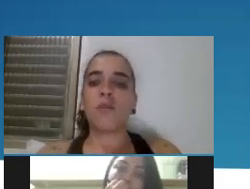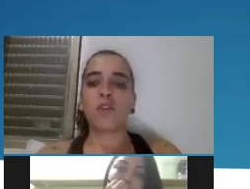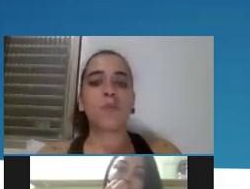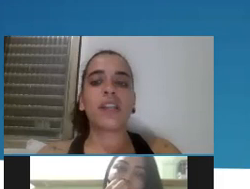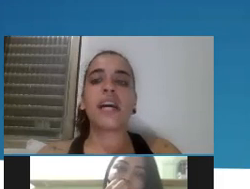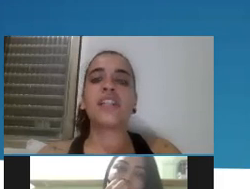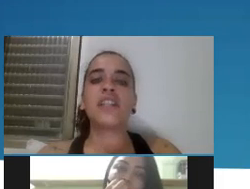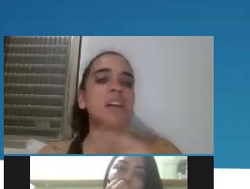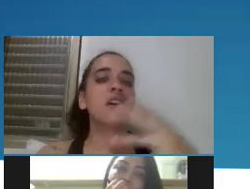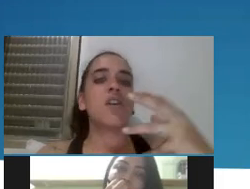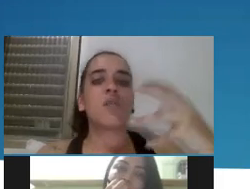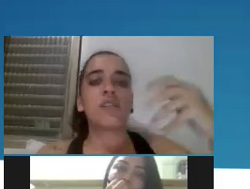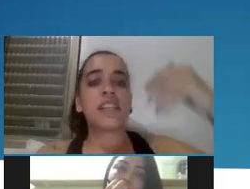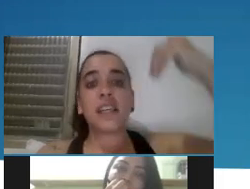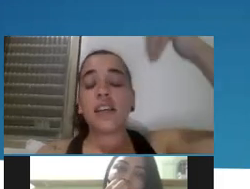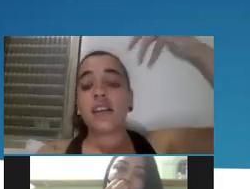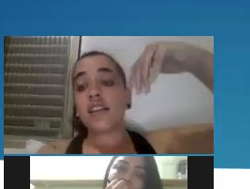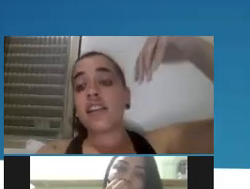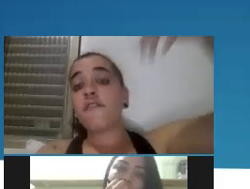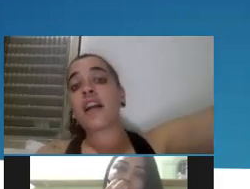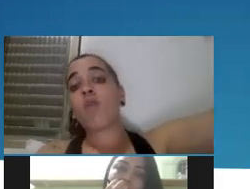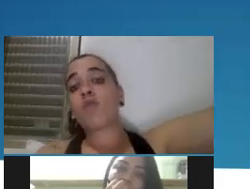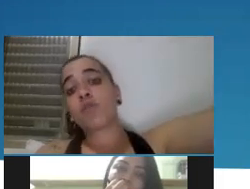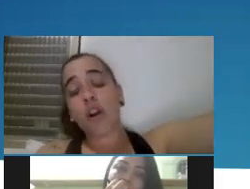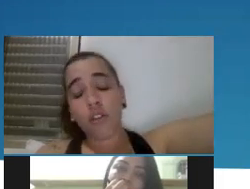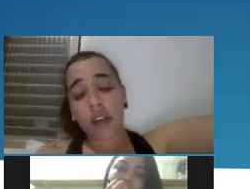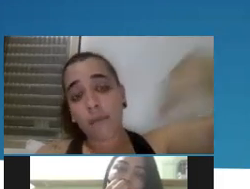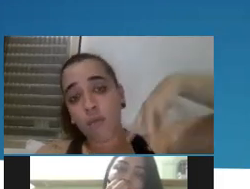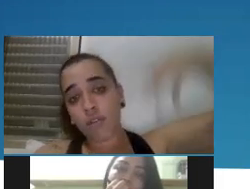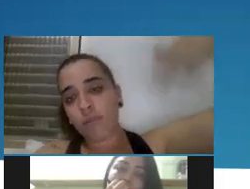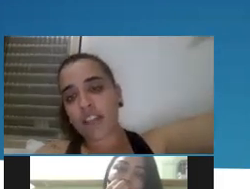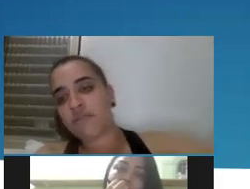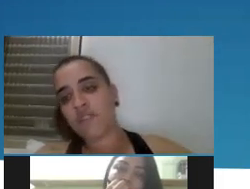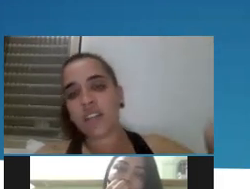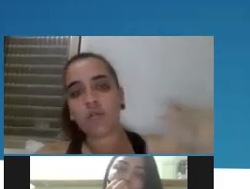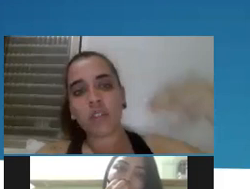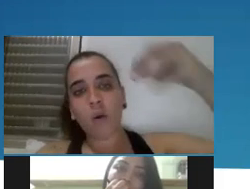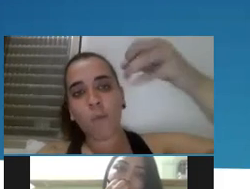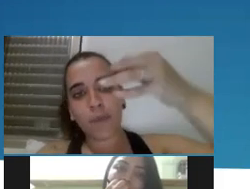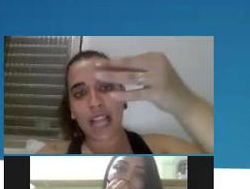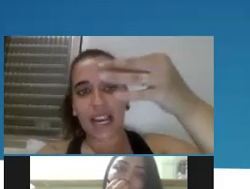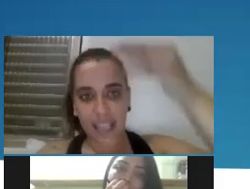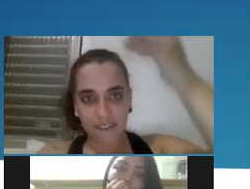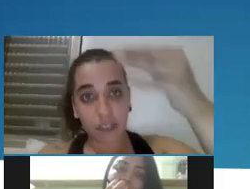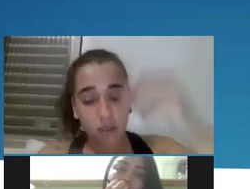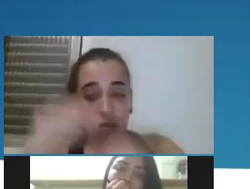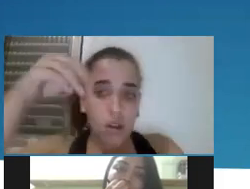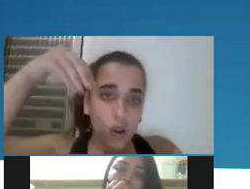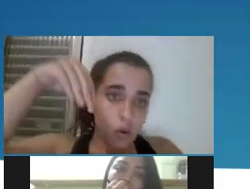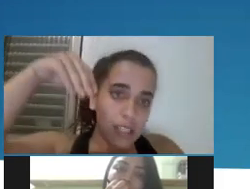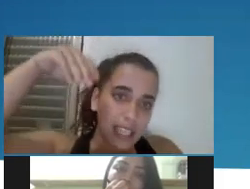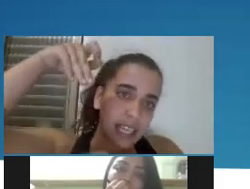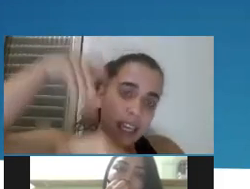contato. Então, vamos supor, esse radier conseguir danificar o solo é muito mais difícil do que um pilar que é